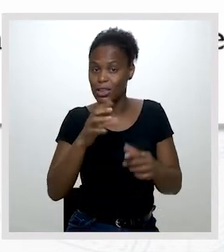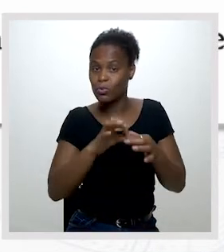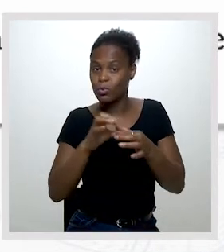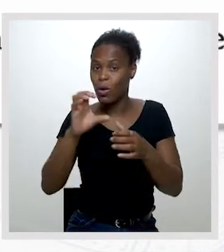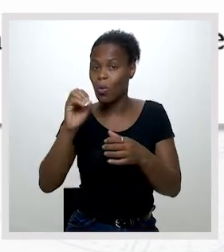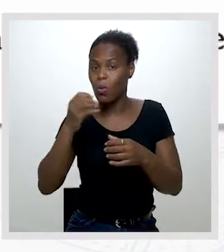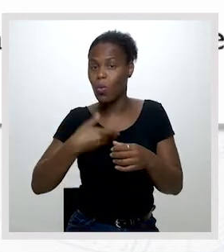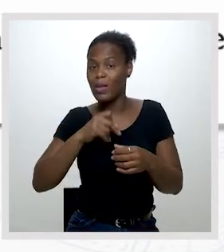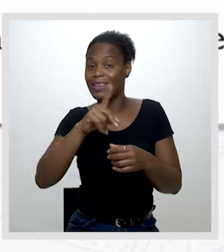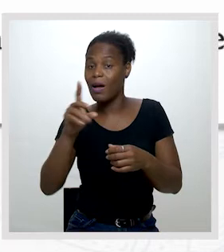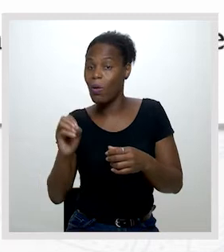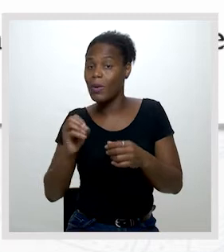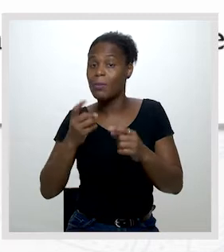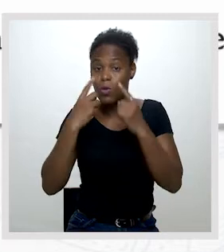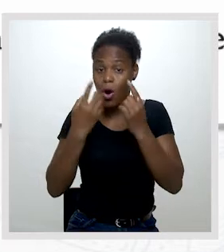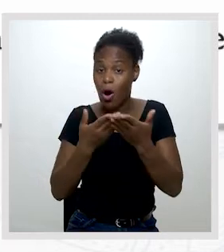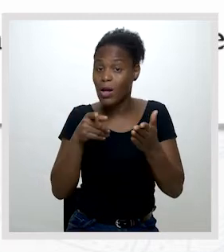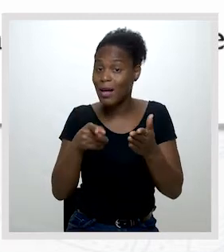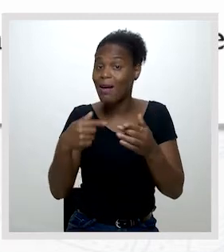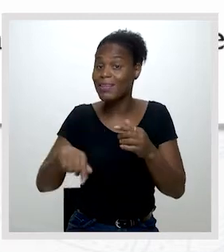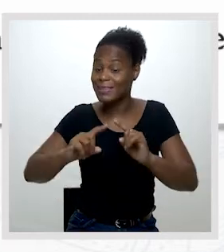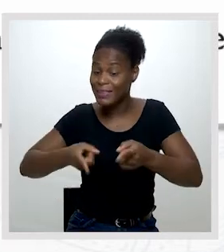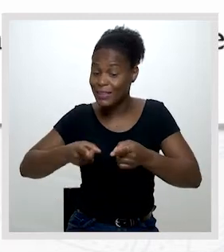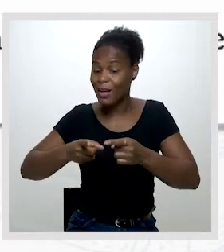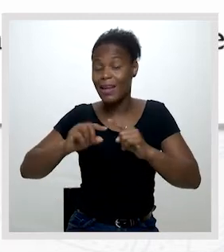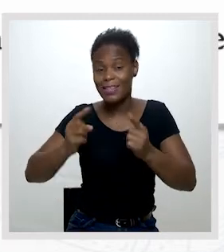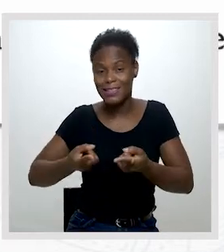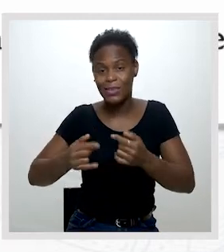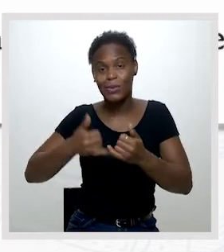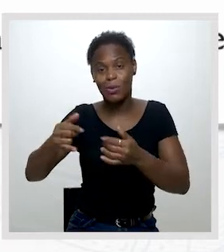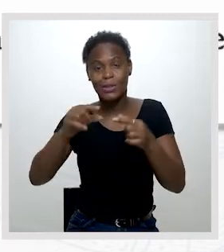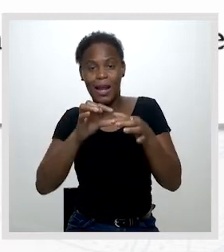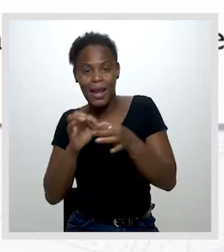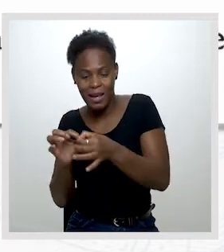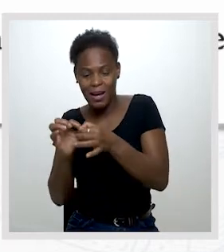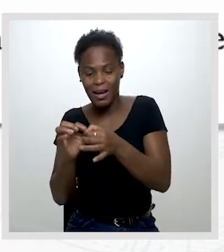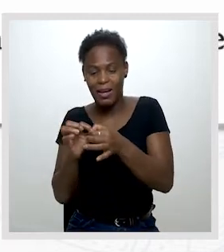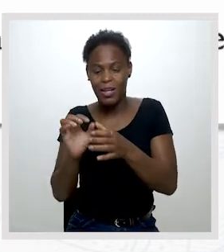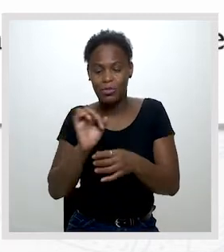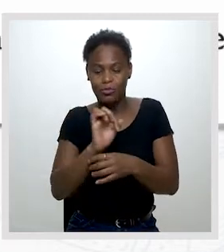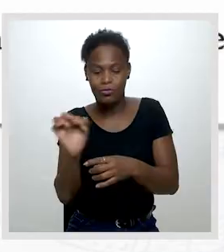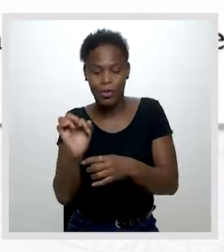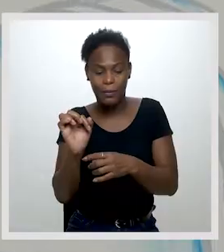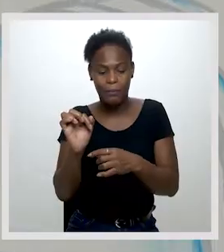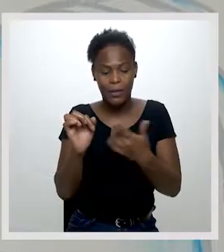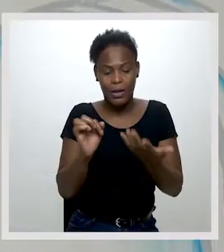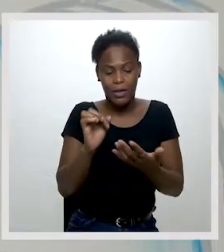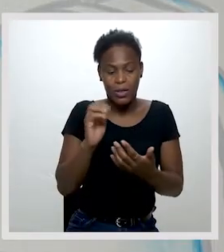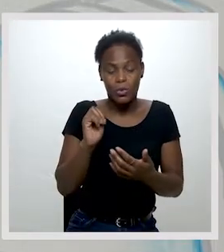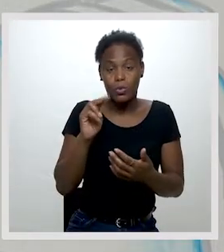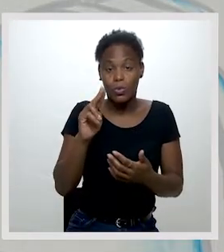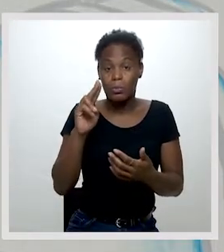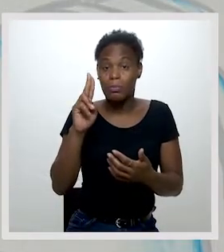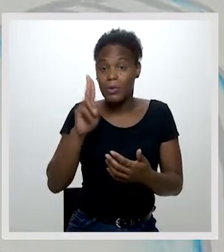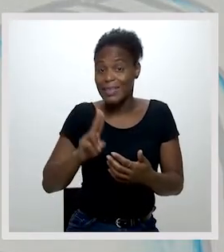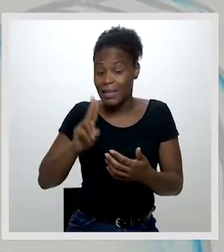que indica a iniciação da síntese, e liga-se à subunidade menor do ribossoma. Ou seja, com a presença